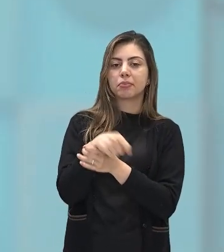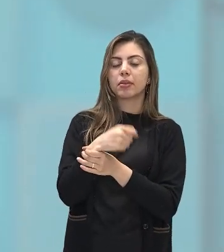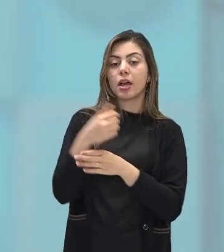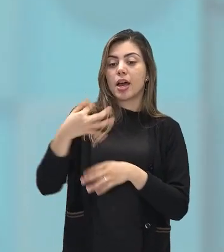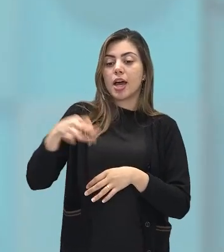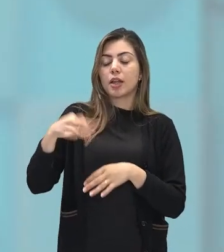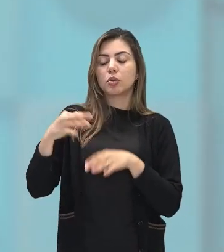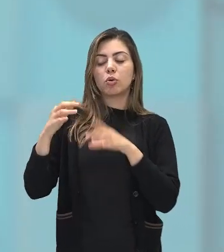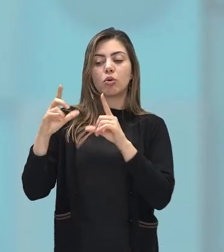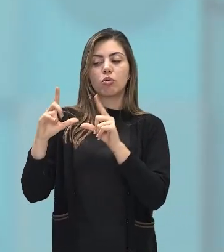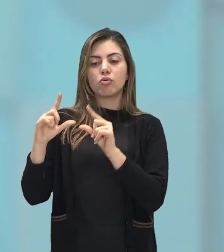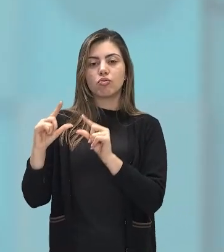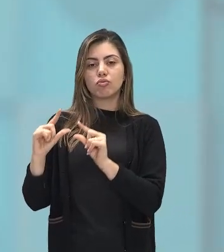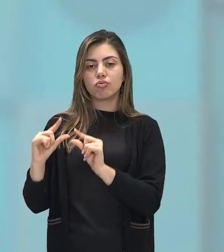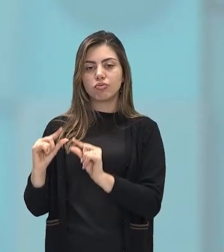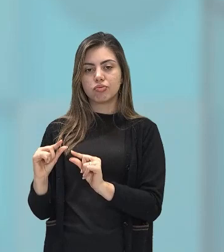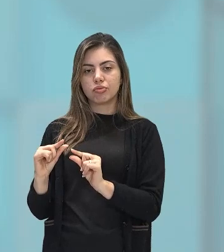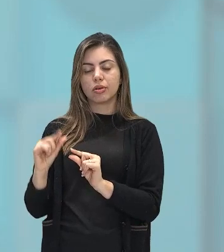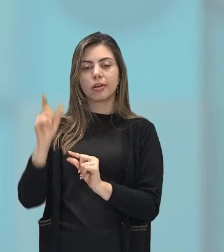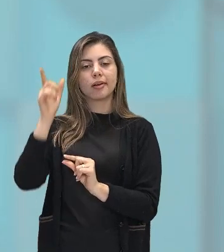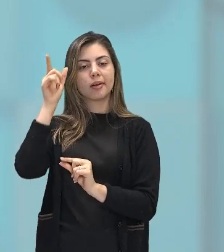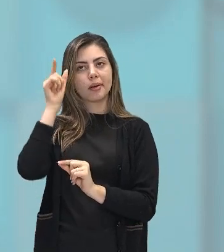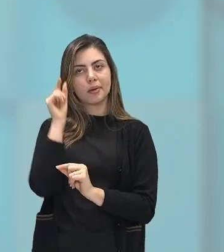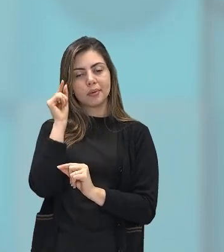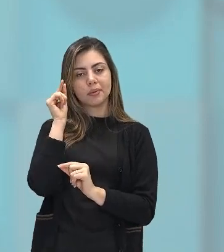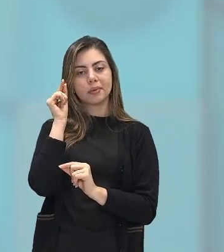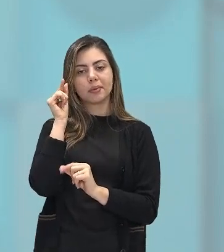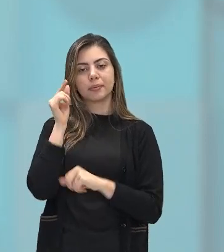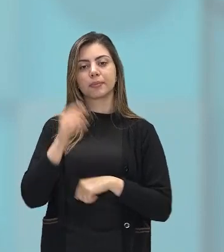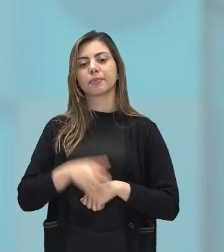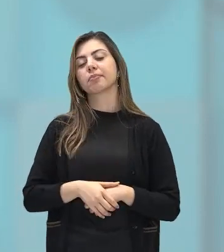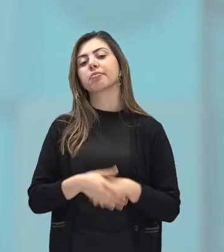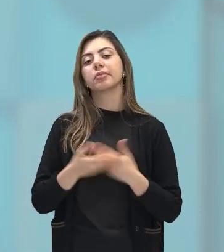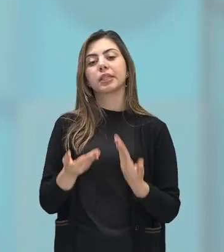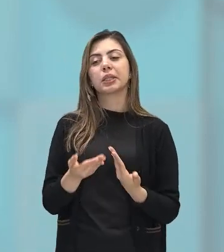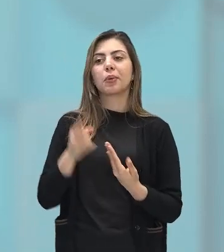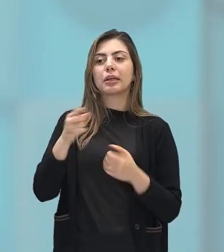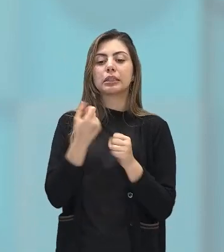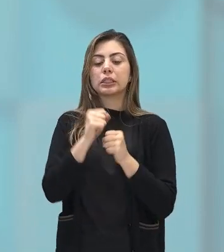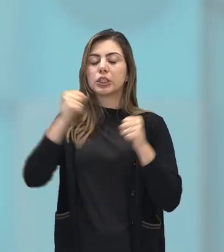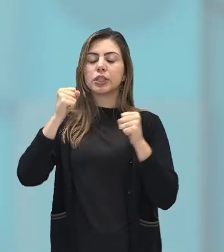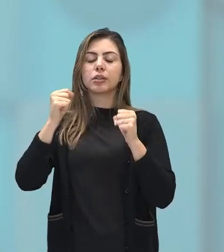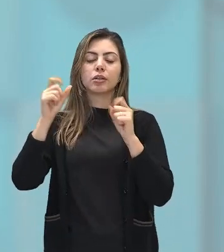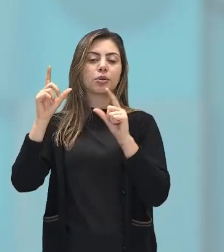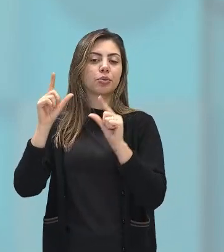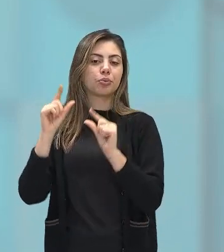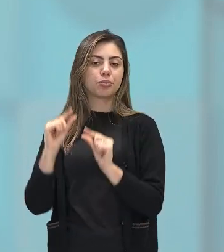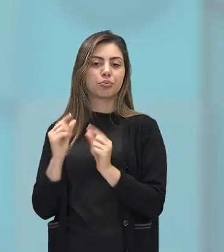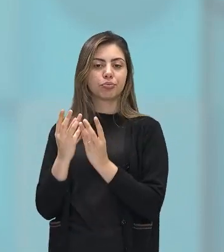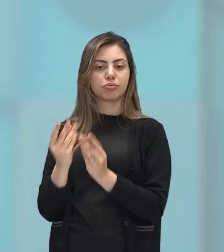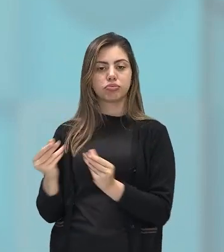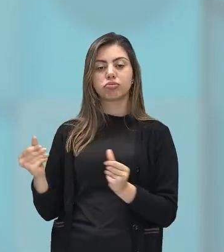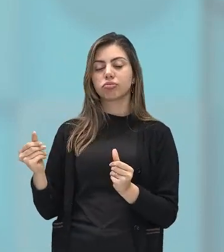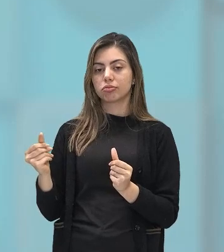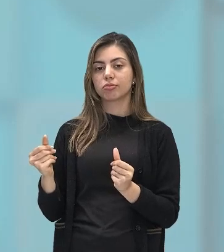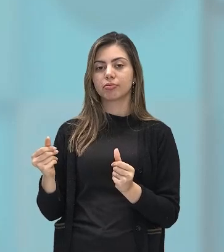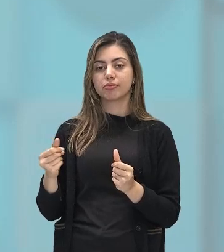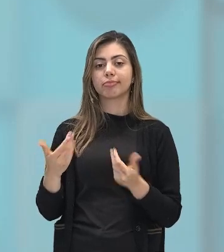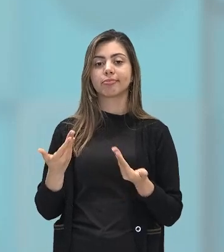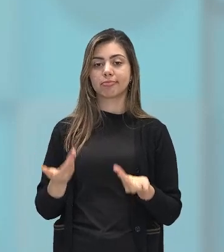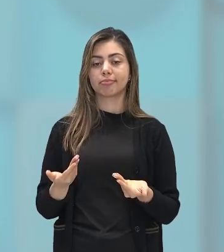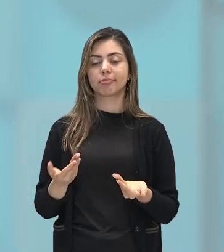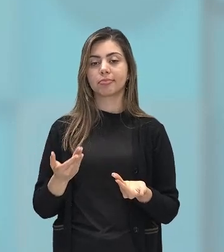vai aliviando e, consequentemente, o estresse ele também vai se dissipando, por